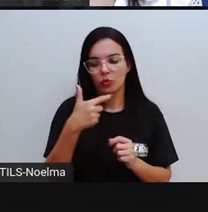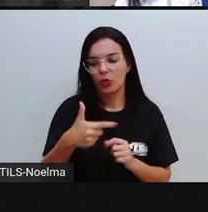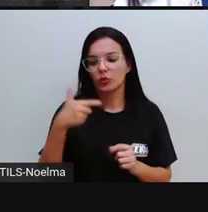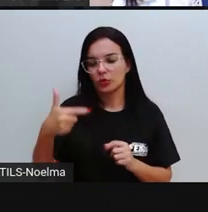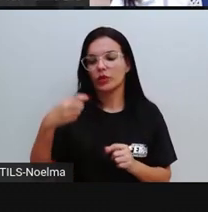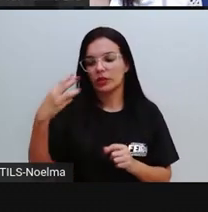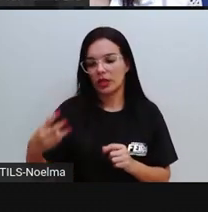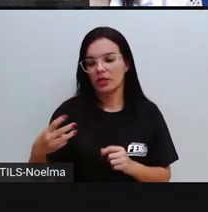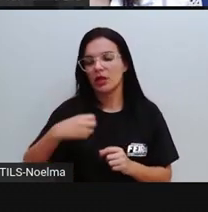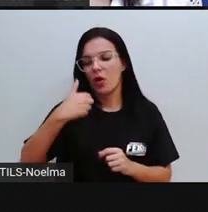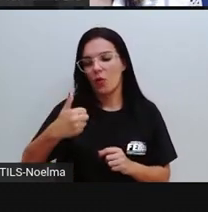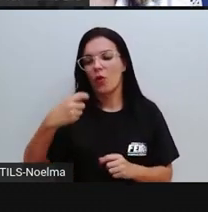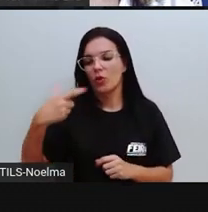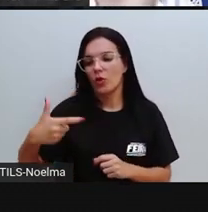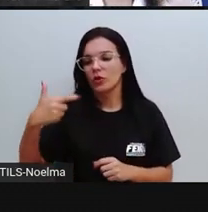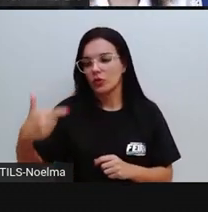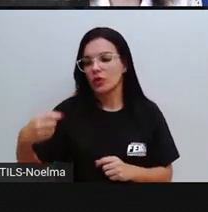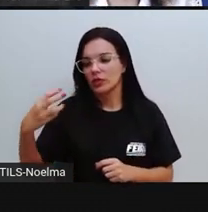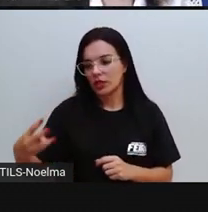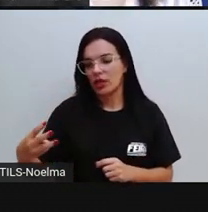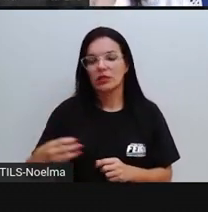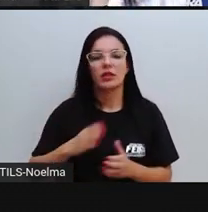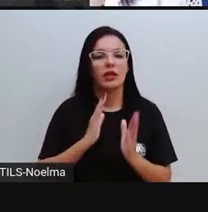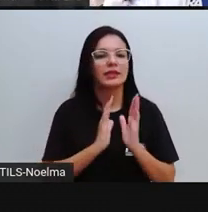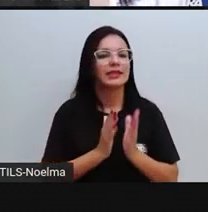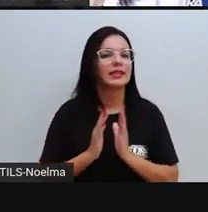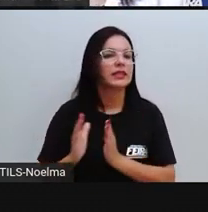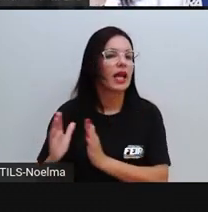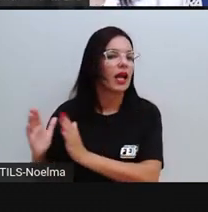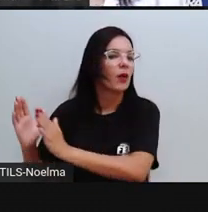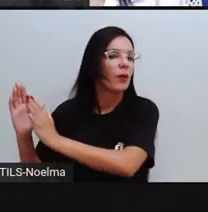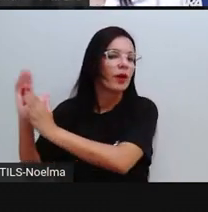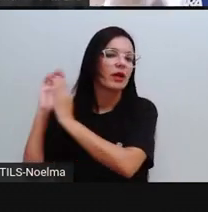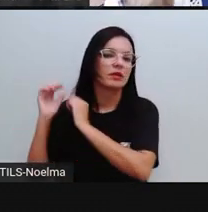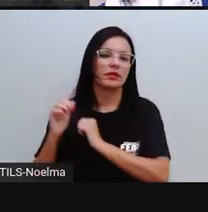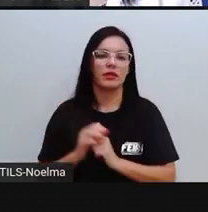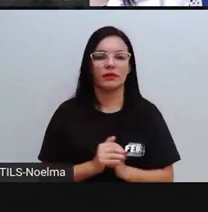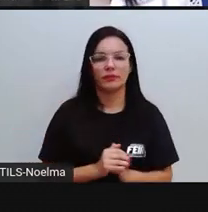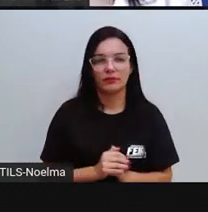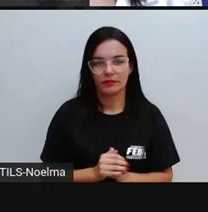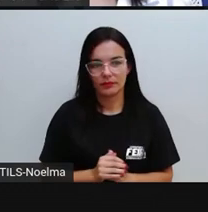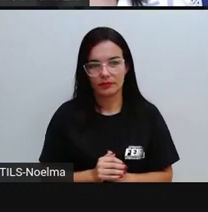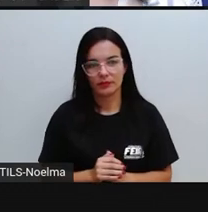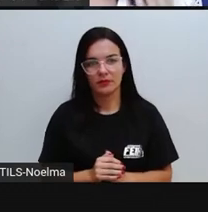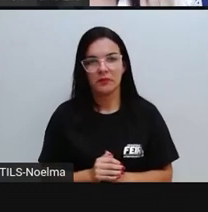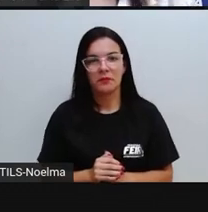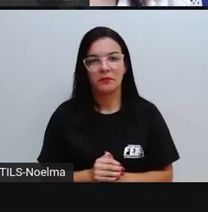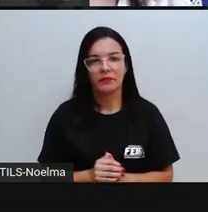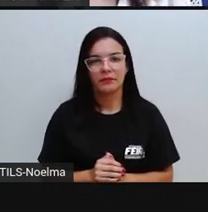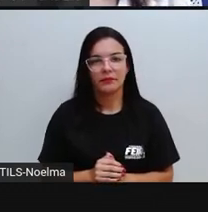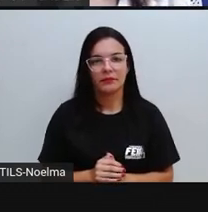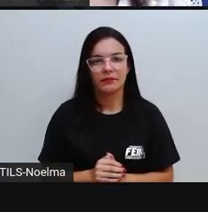vezes, o 3, o 1, o 2 duas vezes, o 3. Olha lá.